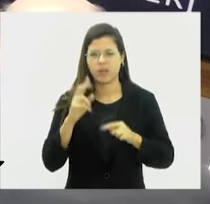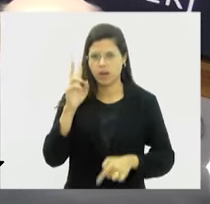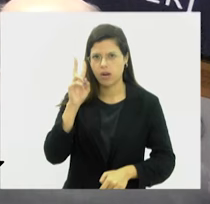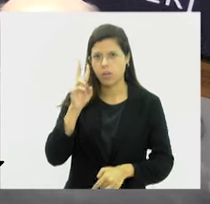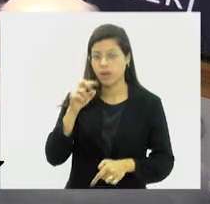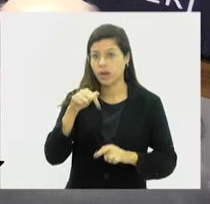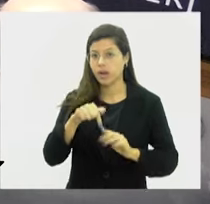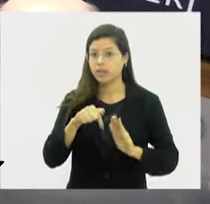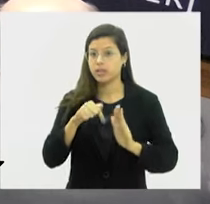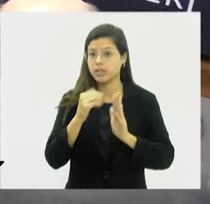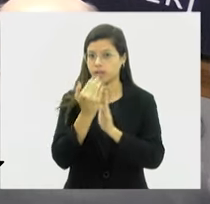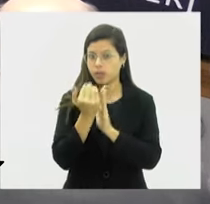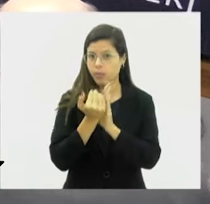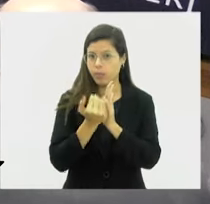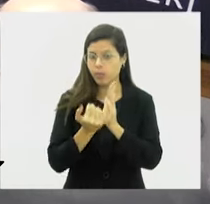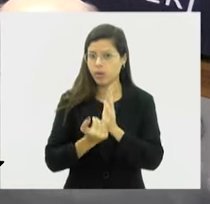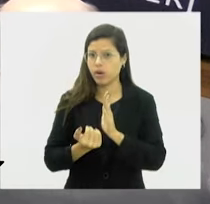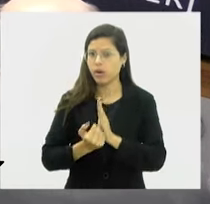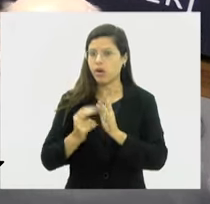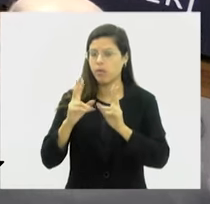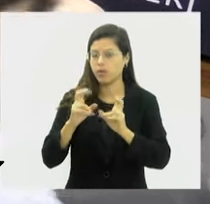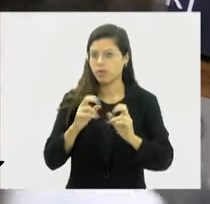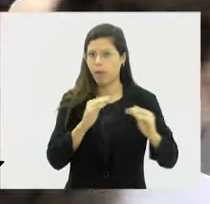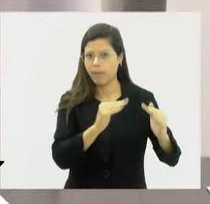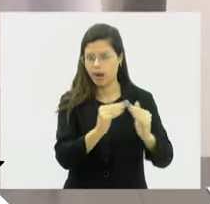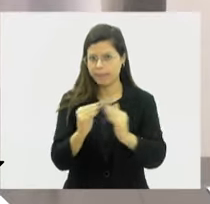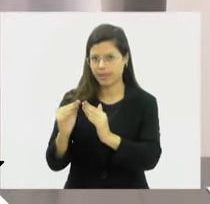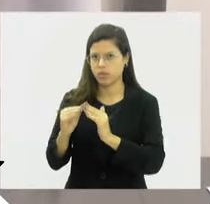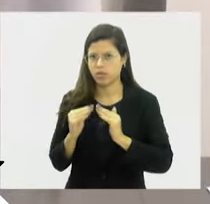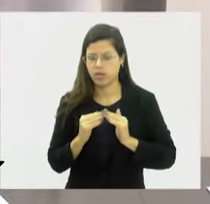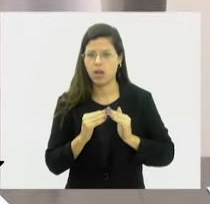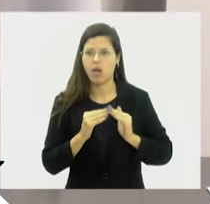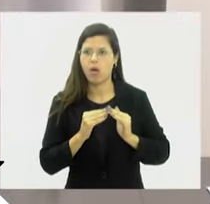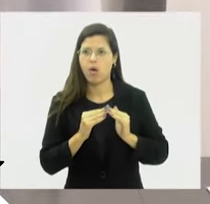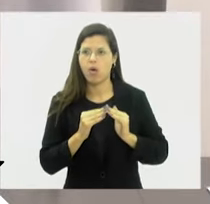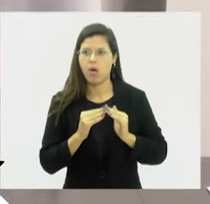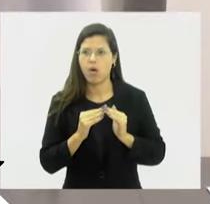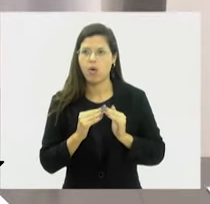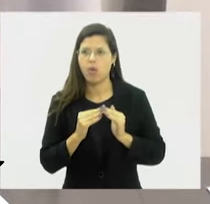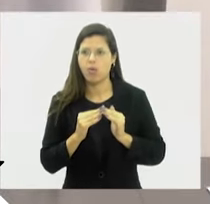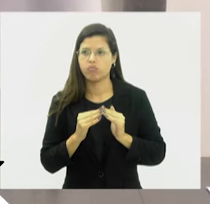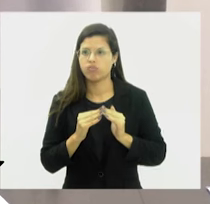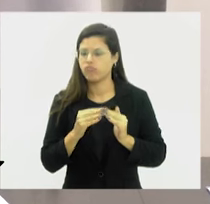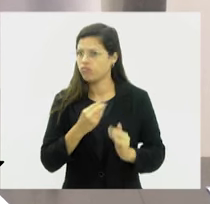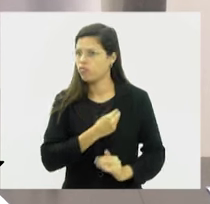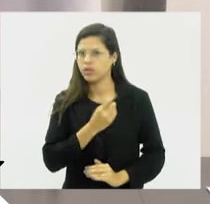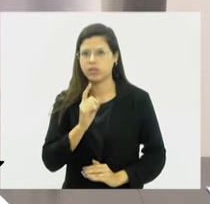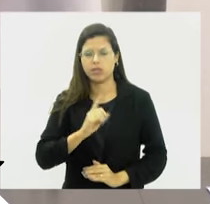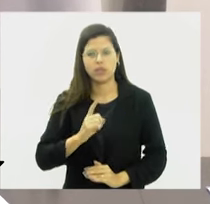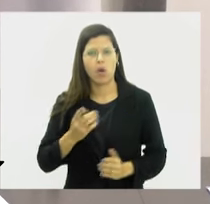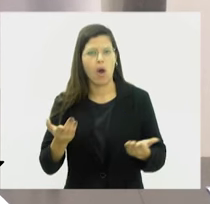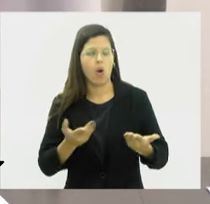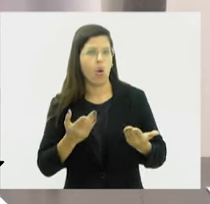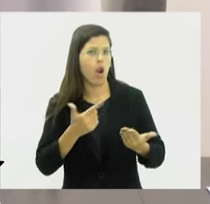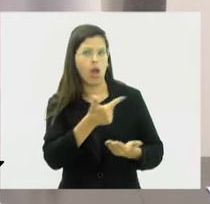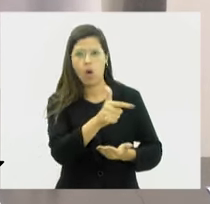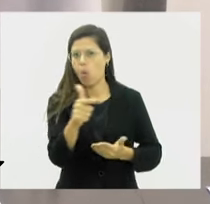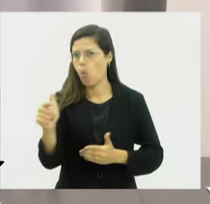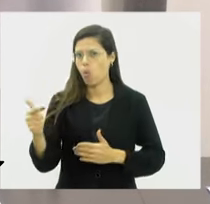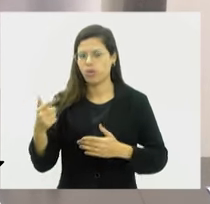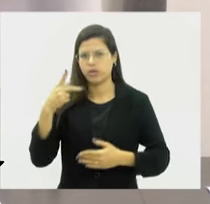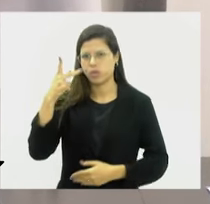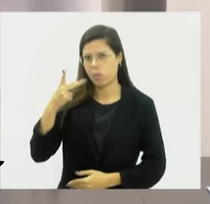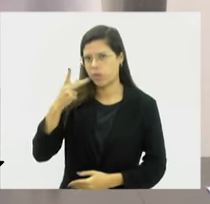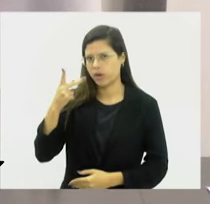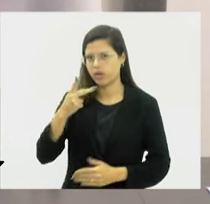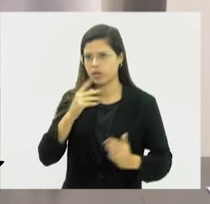esse programa de arrendamento residencial também não existe mais. Agora a gente já partiu para o Minha Casa Minha Vida, outras políticas